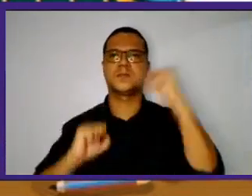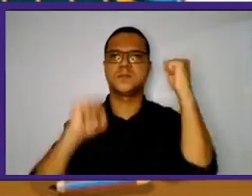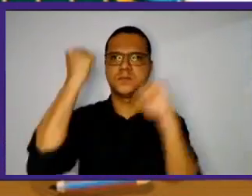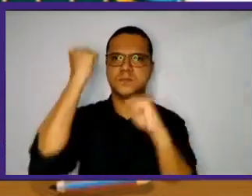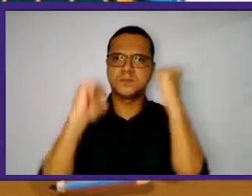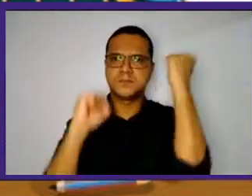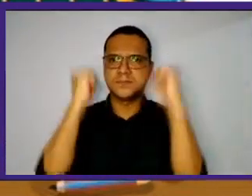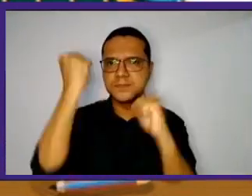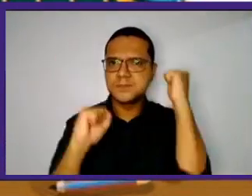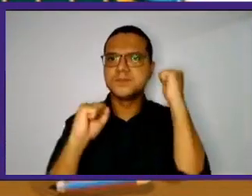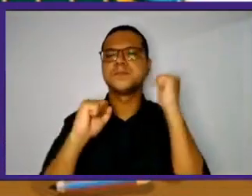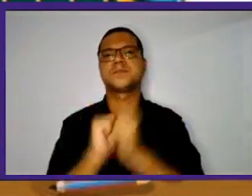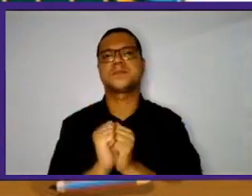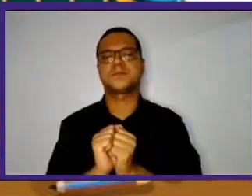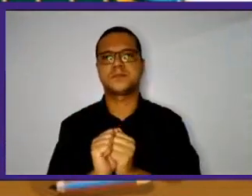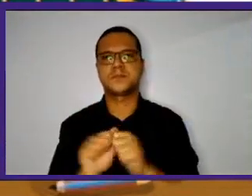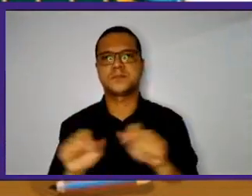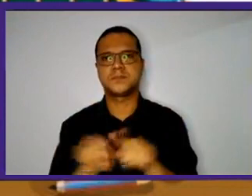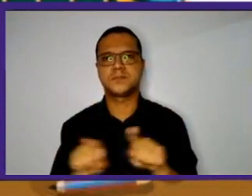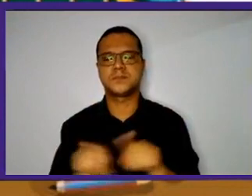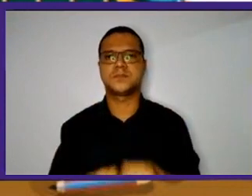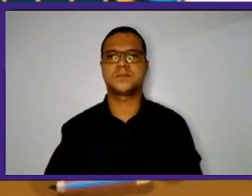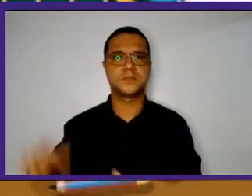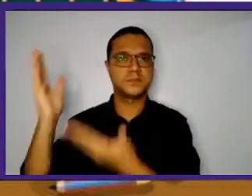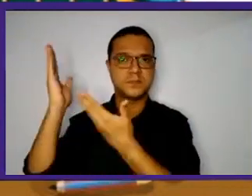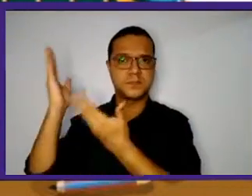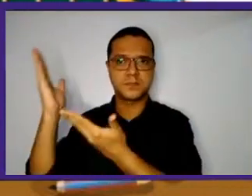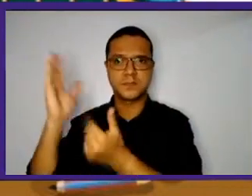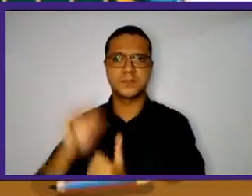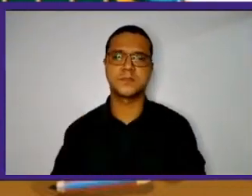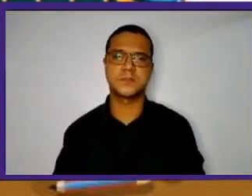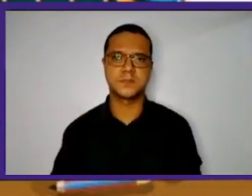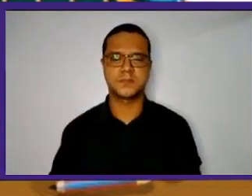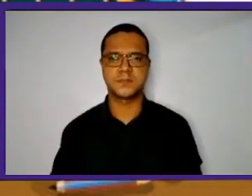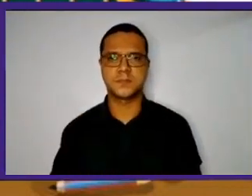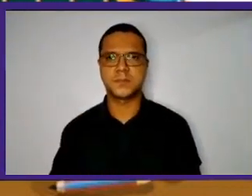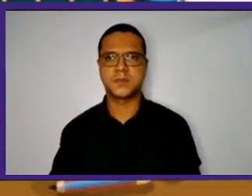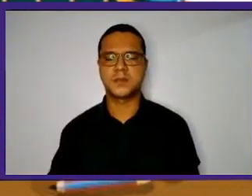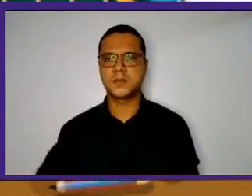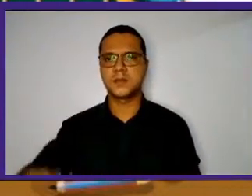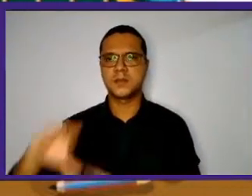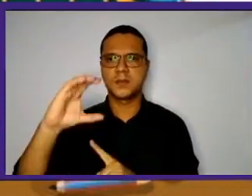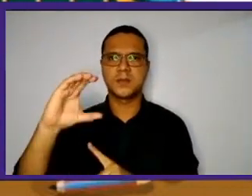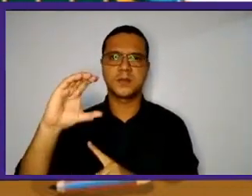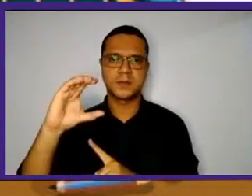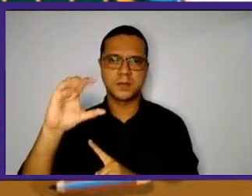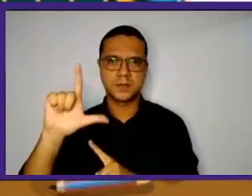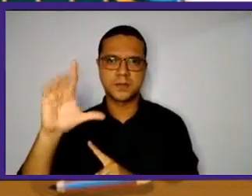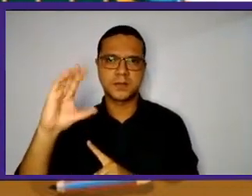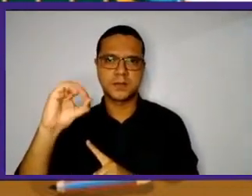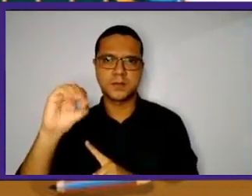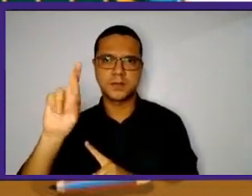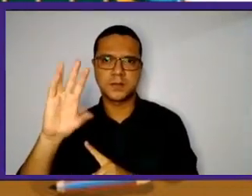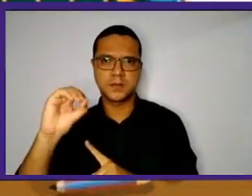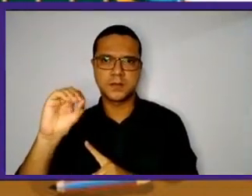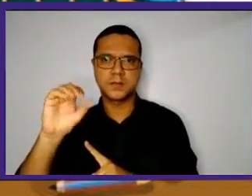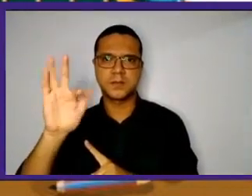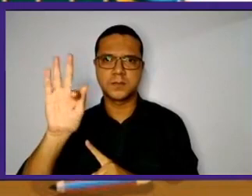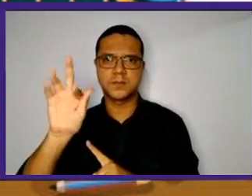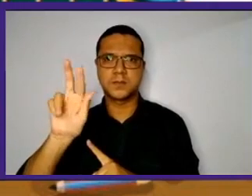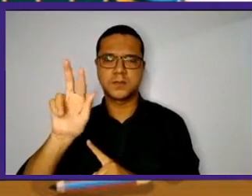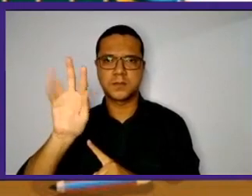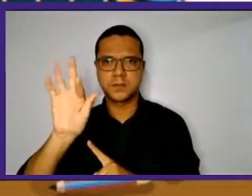indústrias, certo? O clorofluorcarbonos, esses aí, eles são assim, eles têm prejudicado